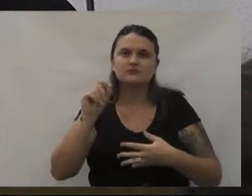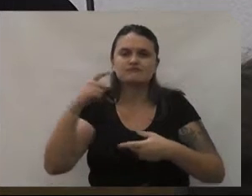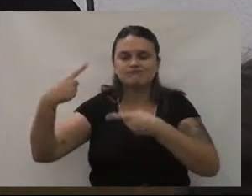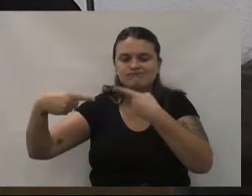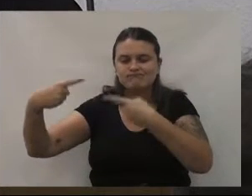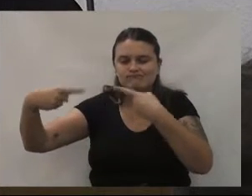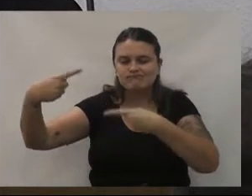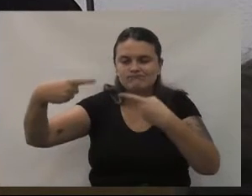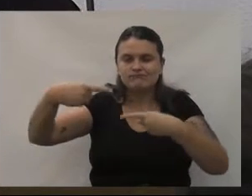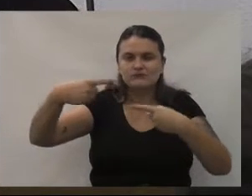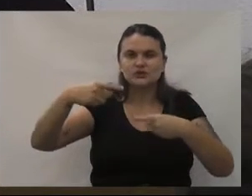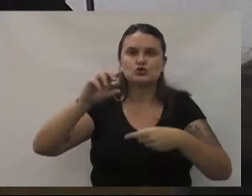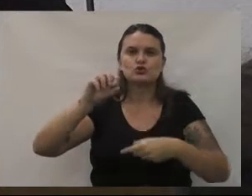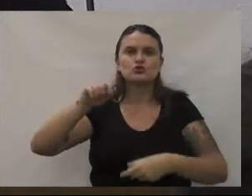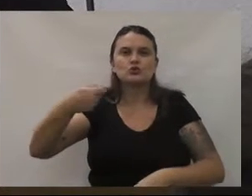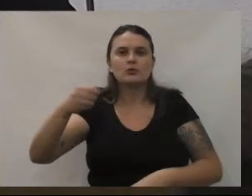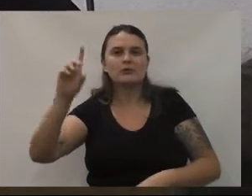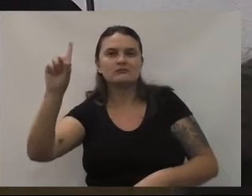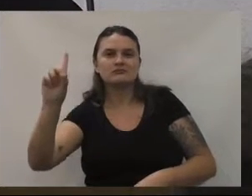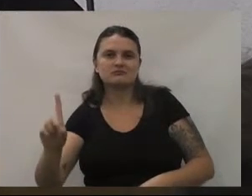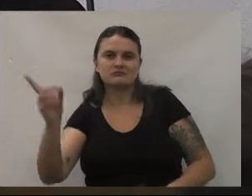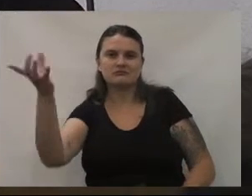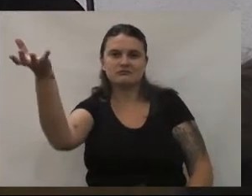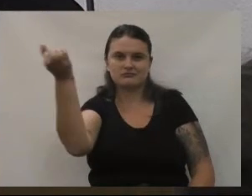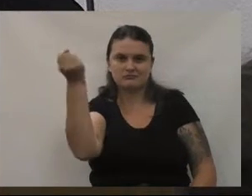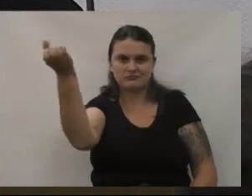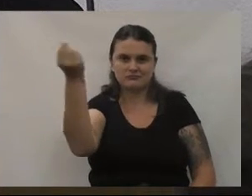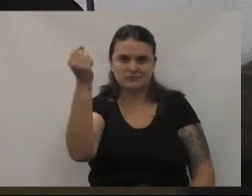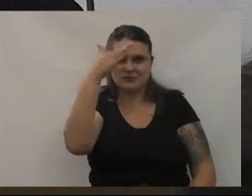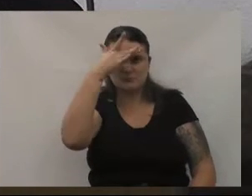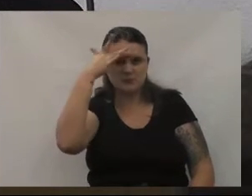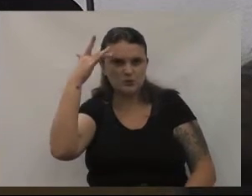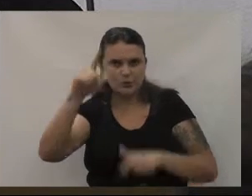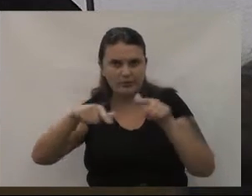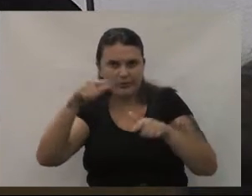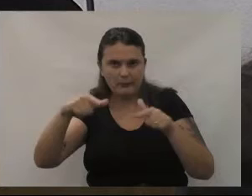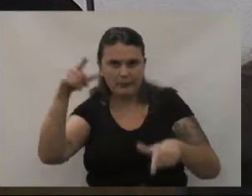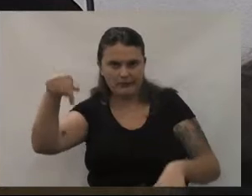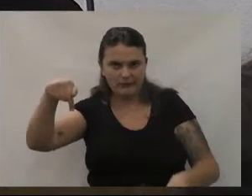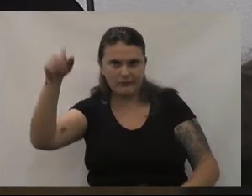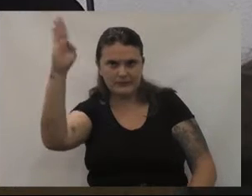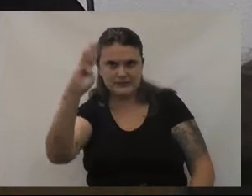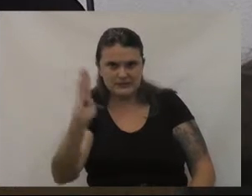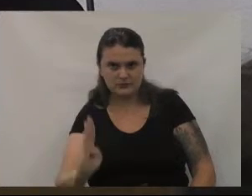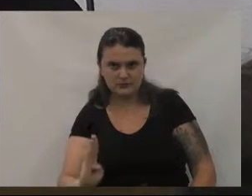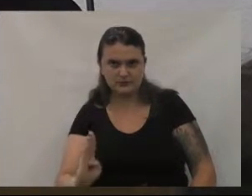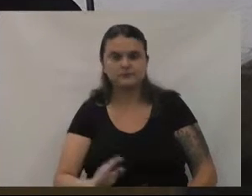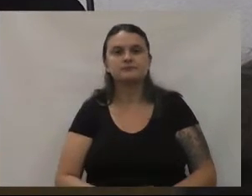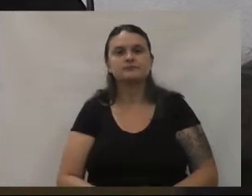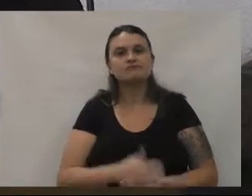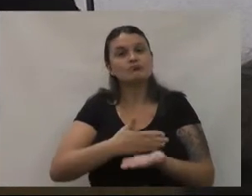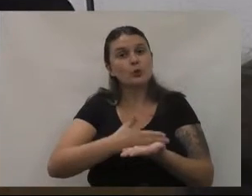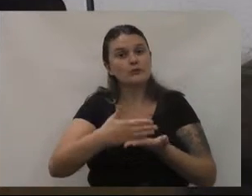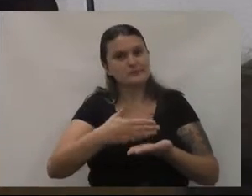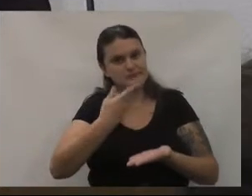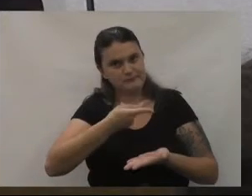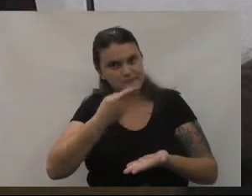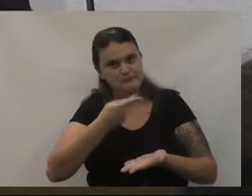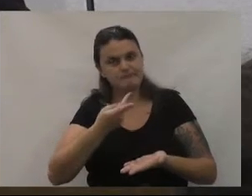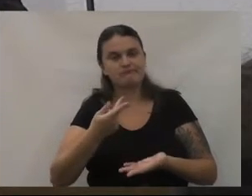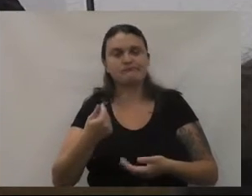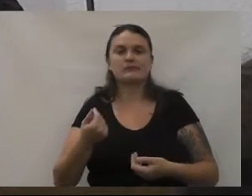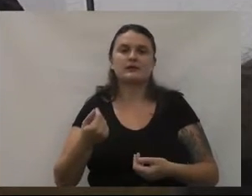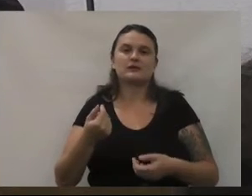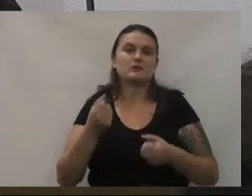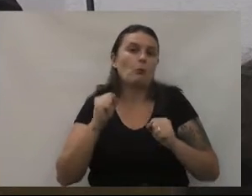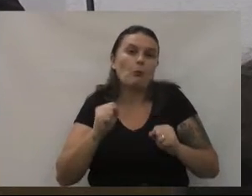discutido em relação aos direitos previdenciários dos trabalhadores brasileiros. Iniciando a minha fala, e não poderia